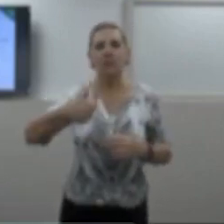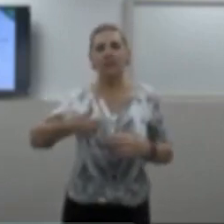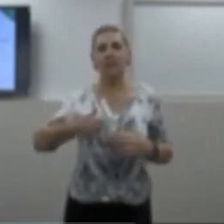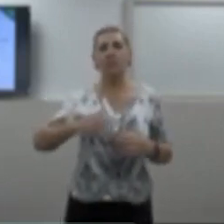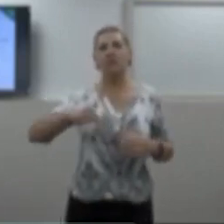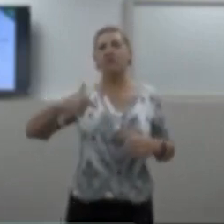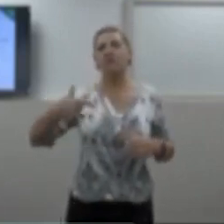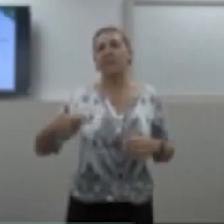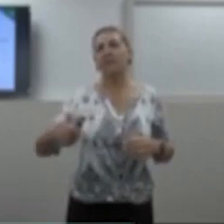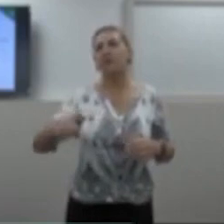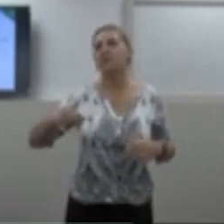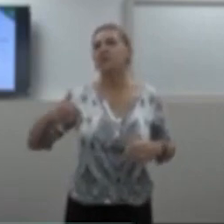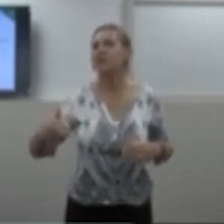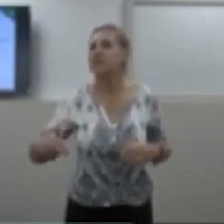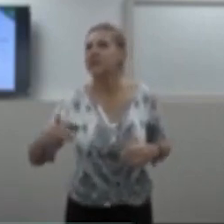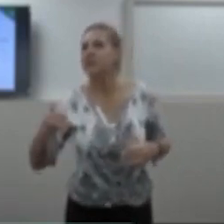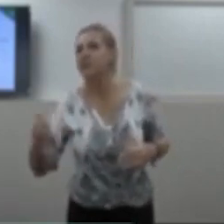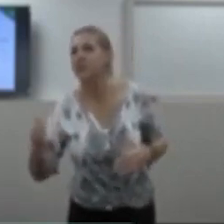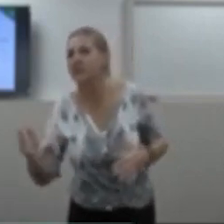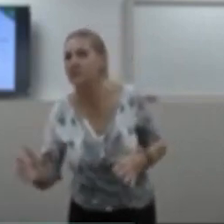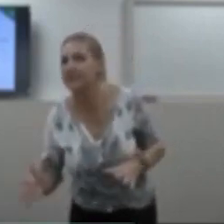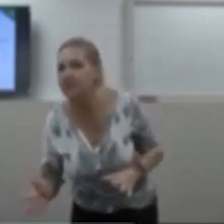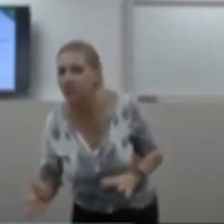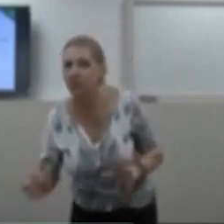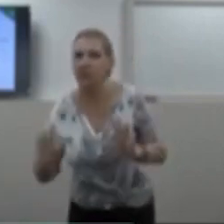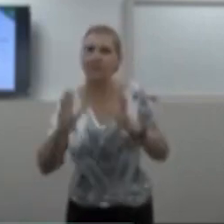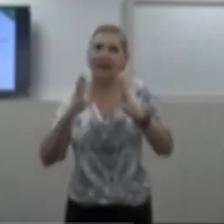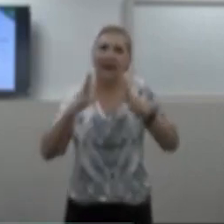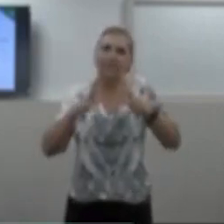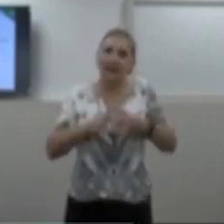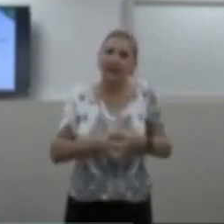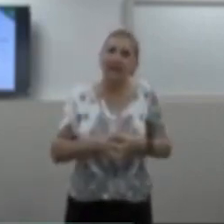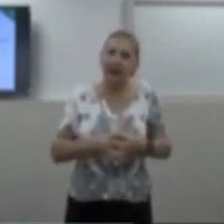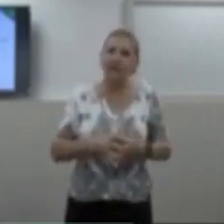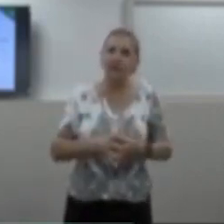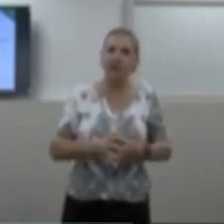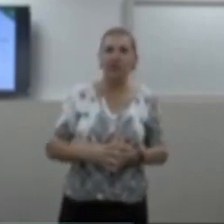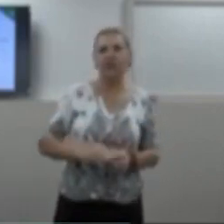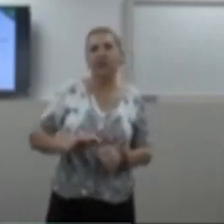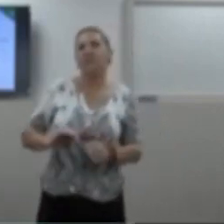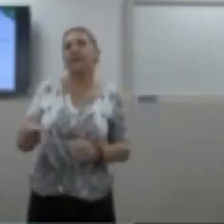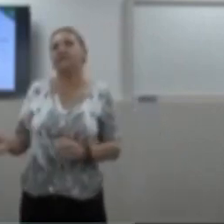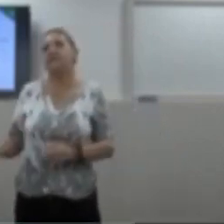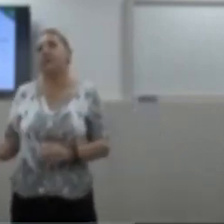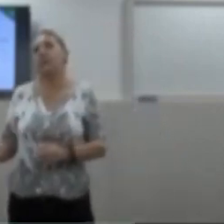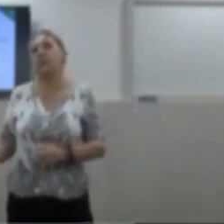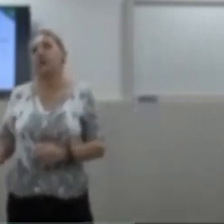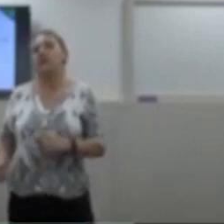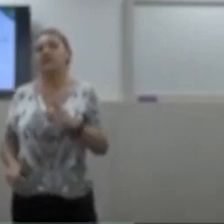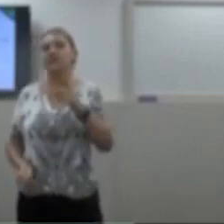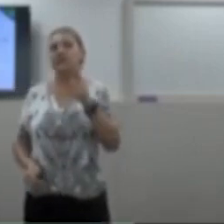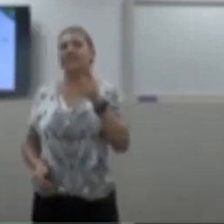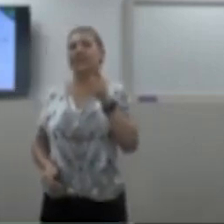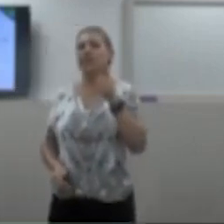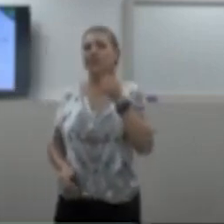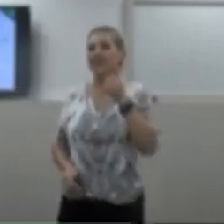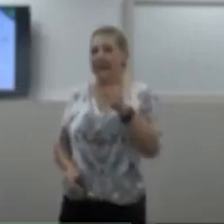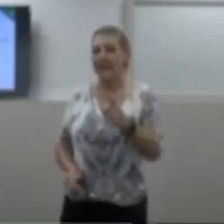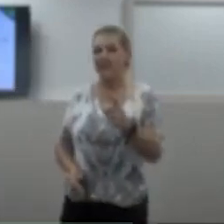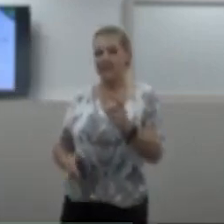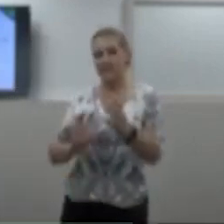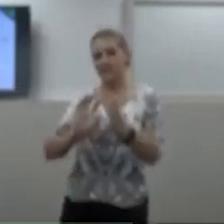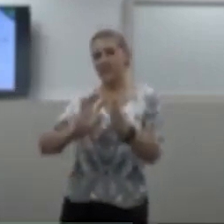50, 51, 52, 53, 54, 55. Eu tinha que pegar a minha idade e mais 5. Se você